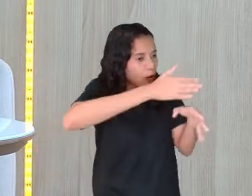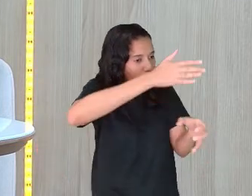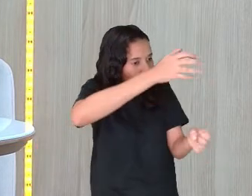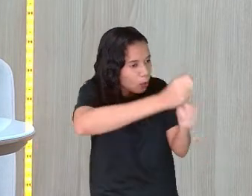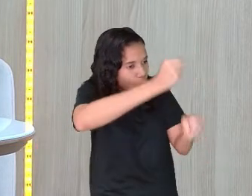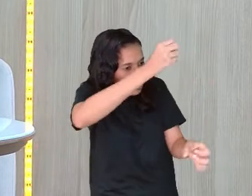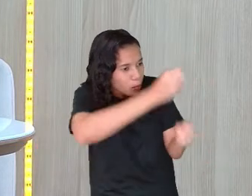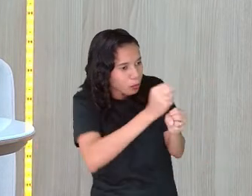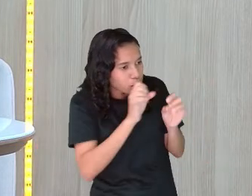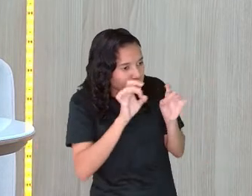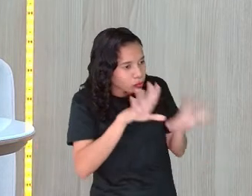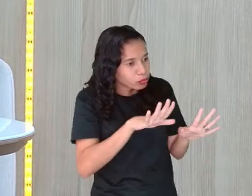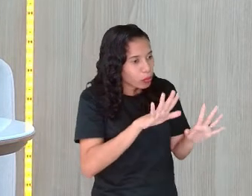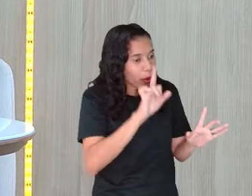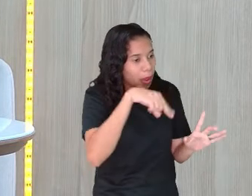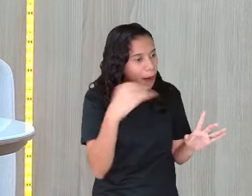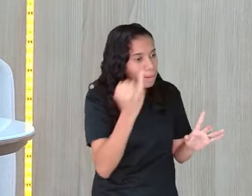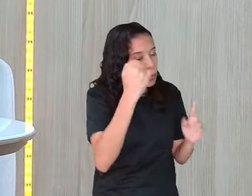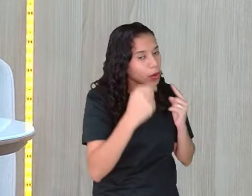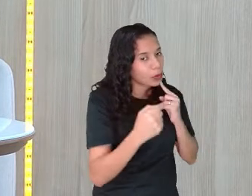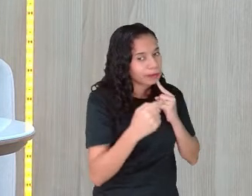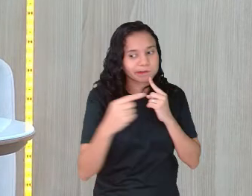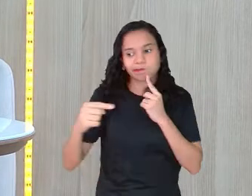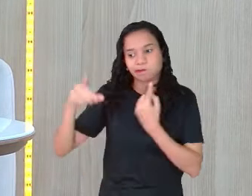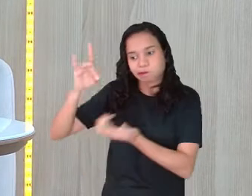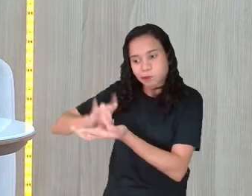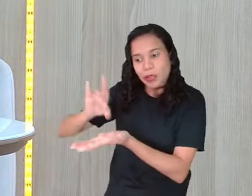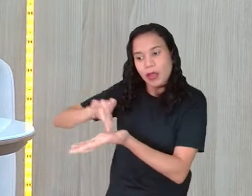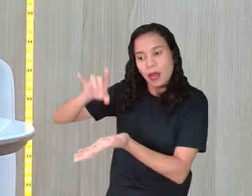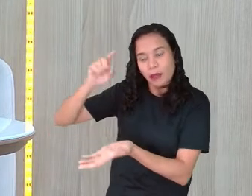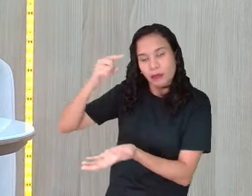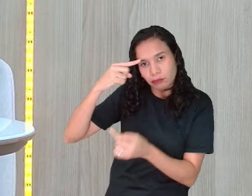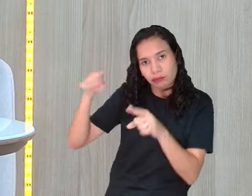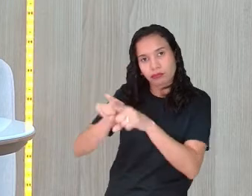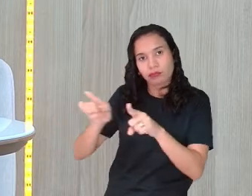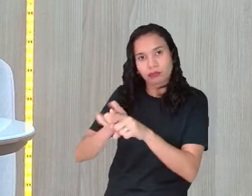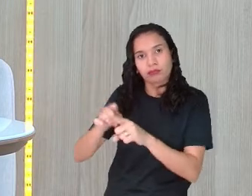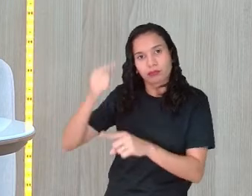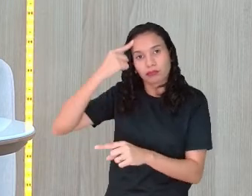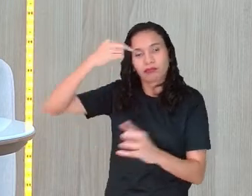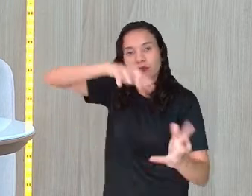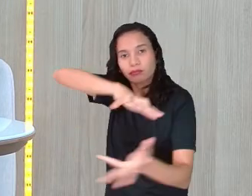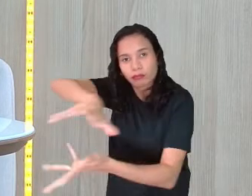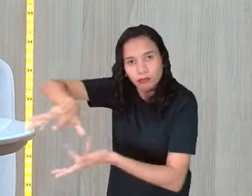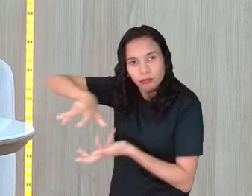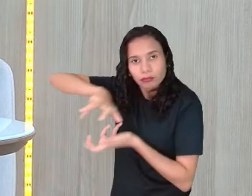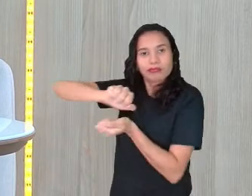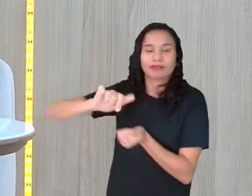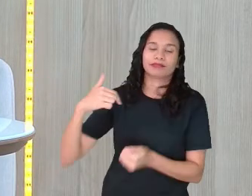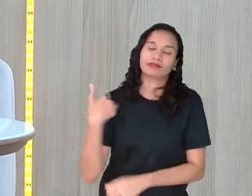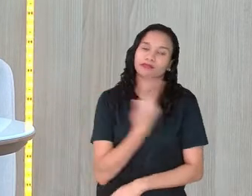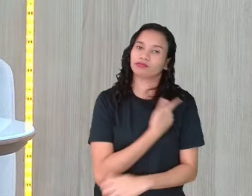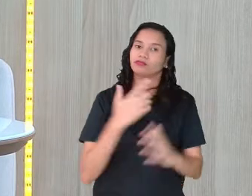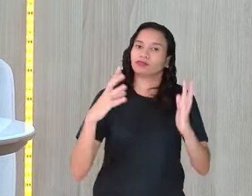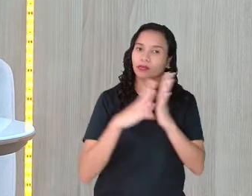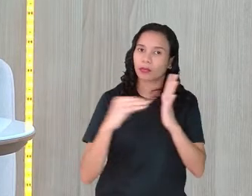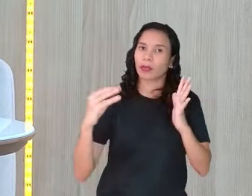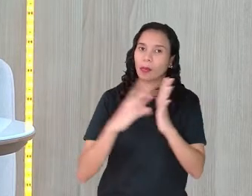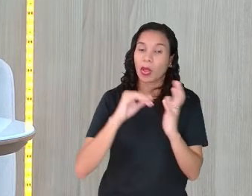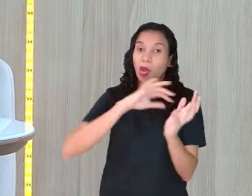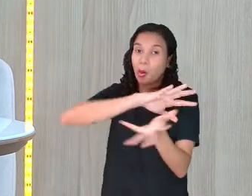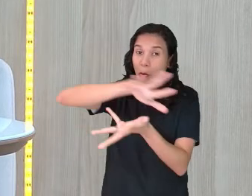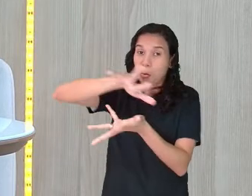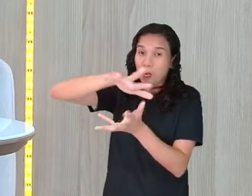Exatamente. E é importante pensar de fato, né, gente, que estamos num modelo de desgaste,